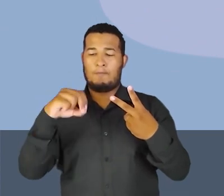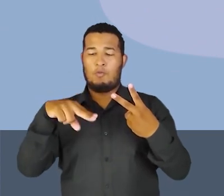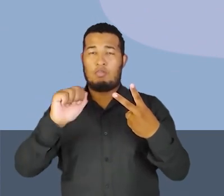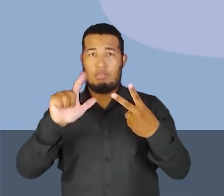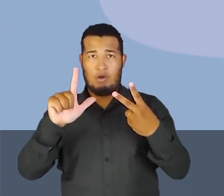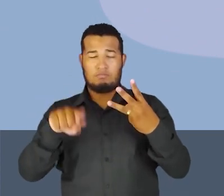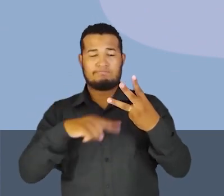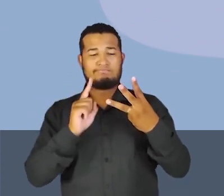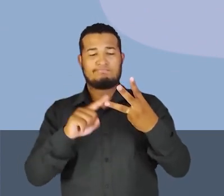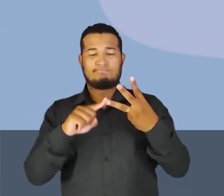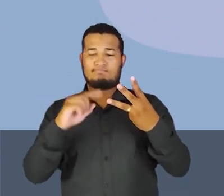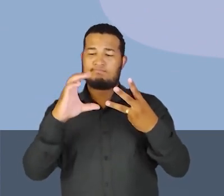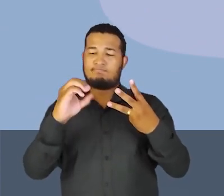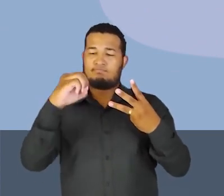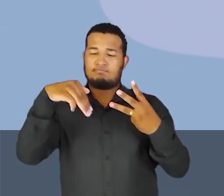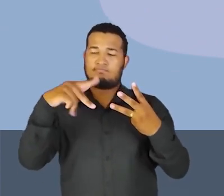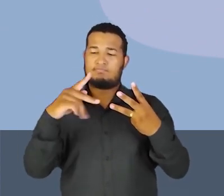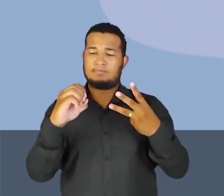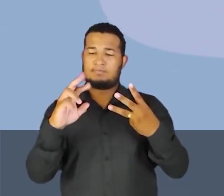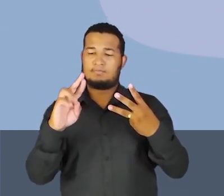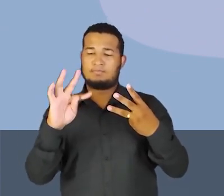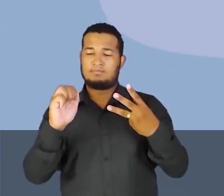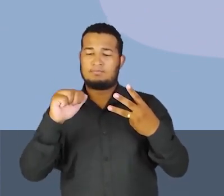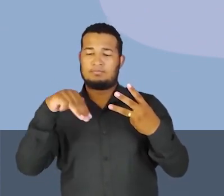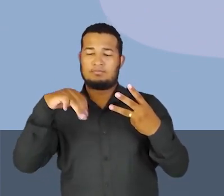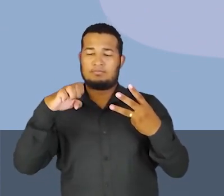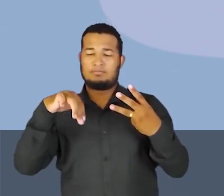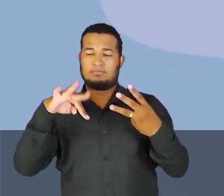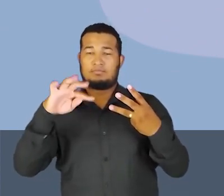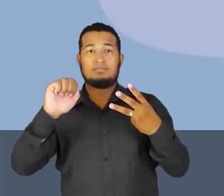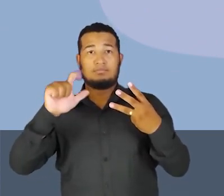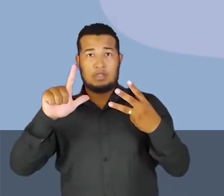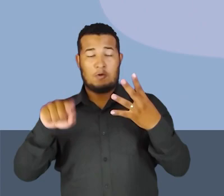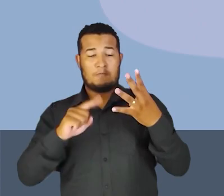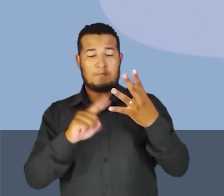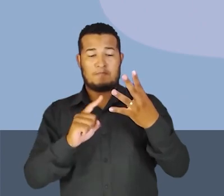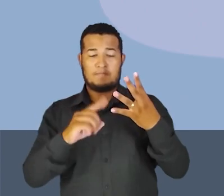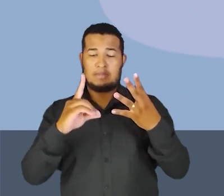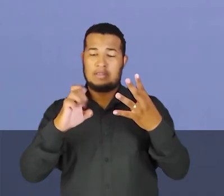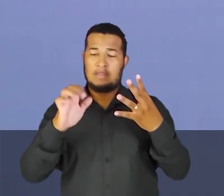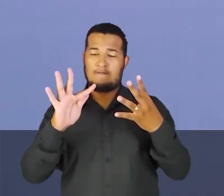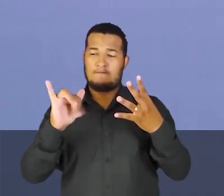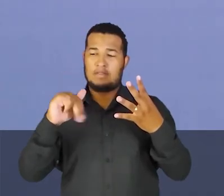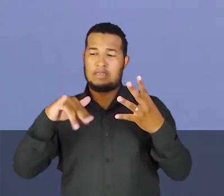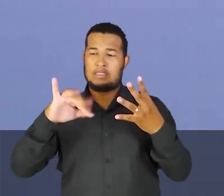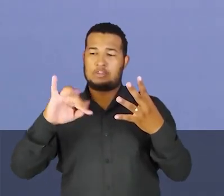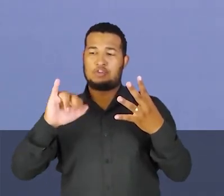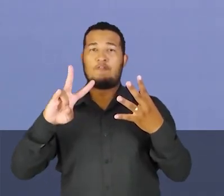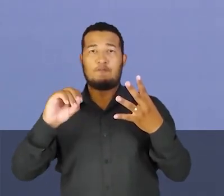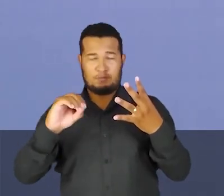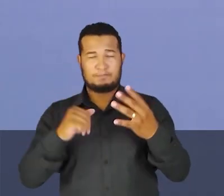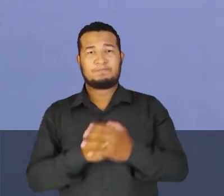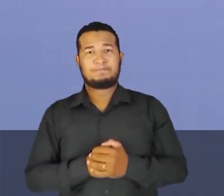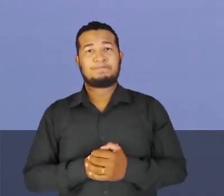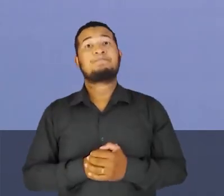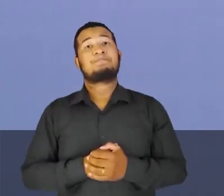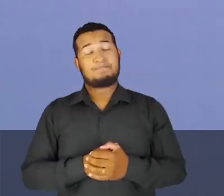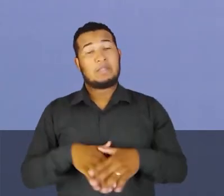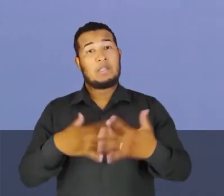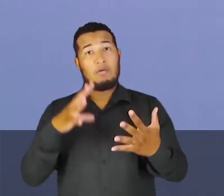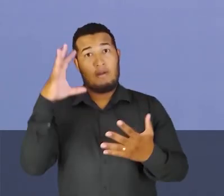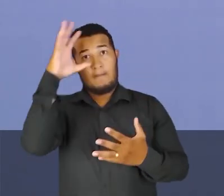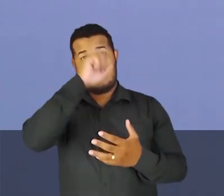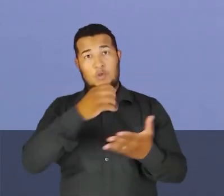métodos comportamentais e os conhecidos métodos definitivos. Volta para cá. Então, nós vamos aprender